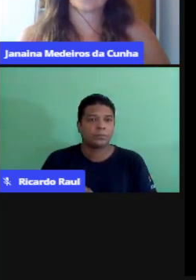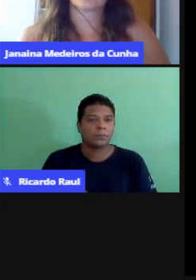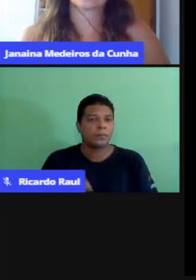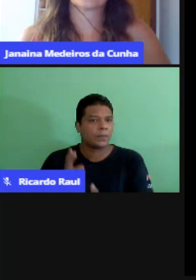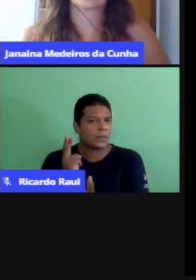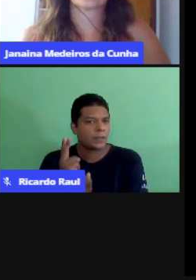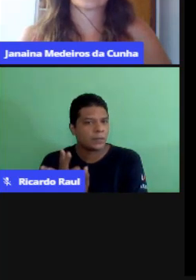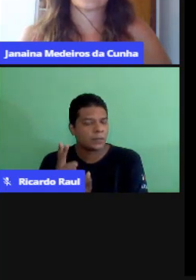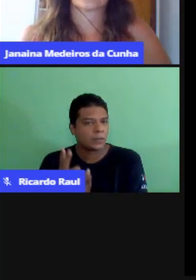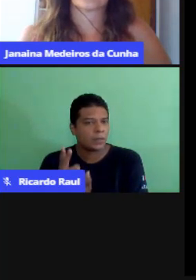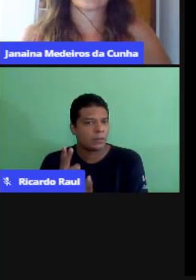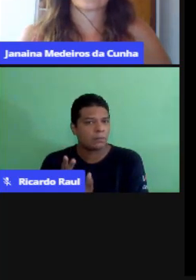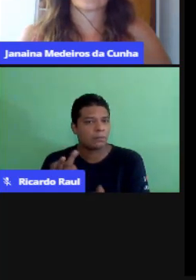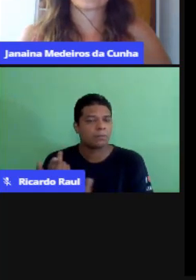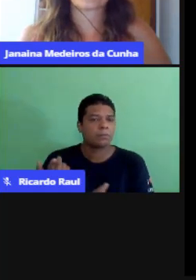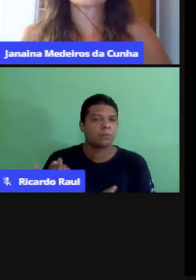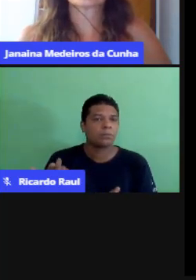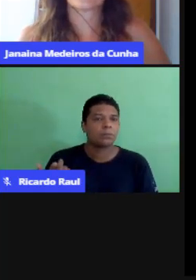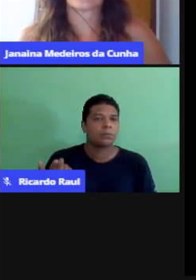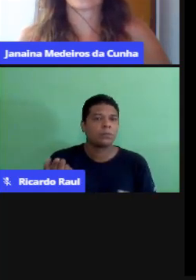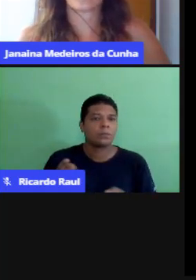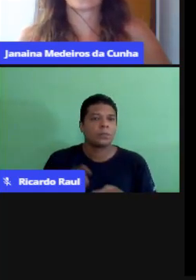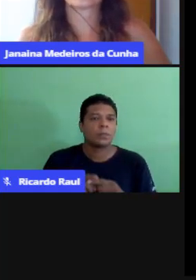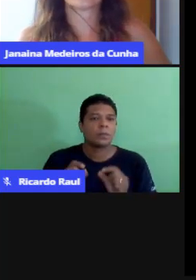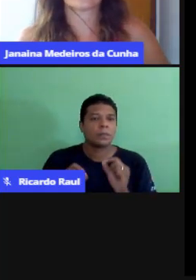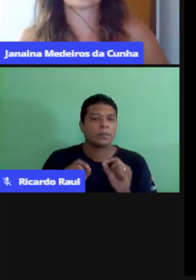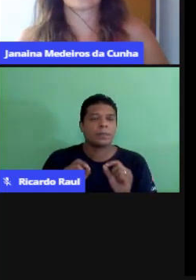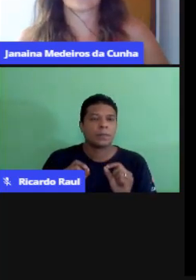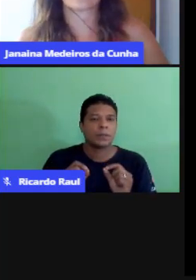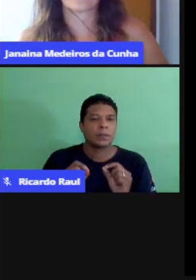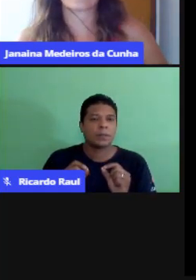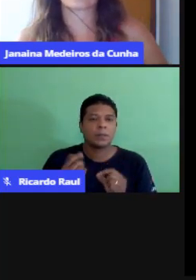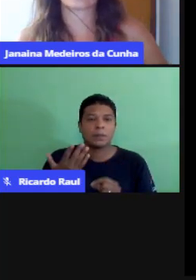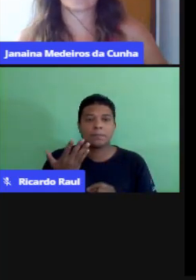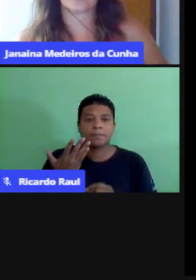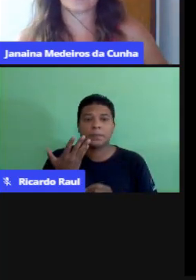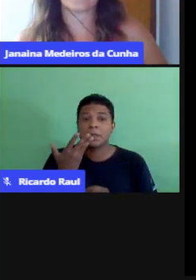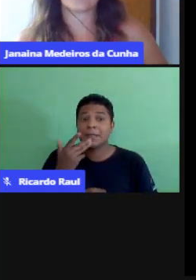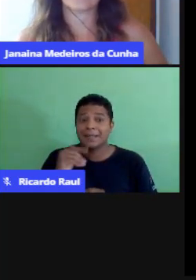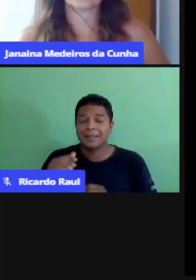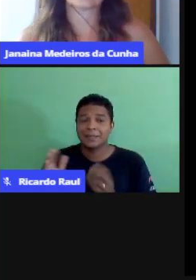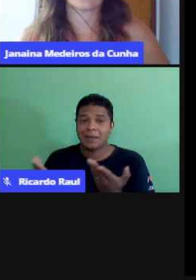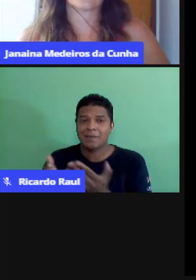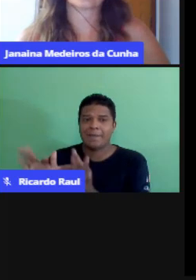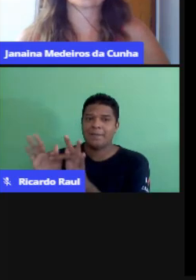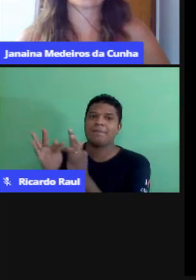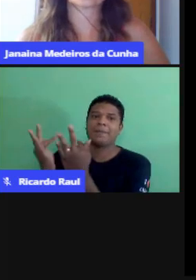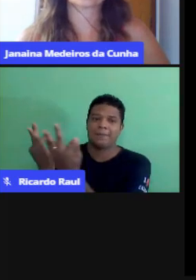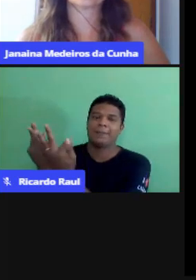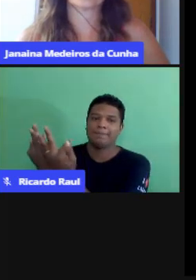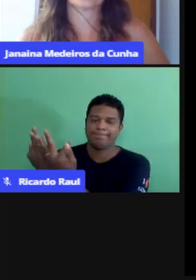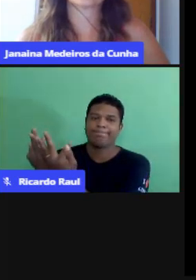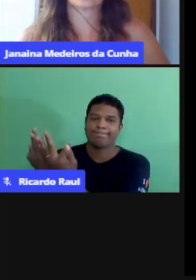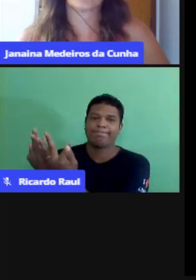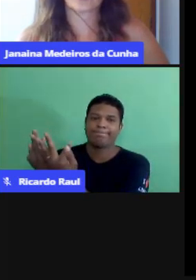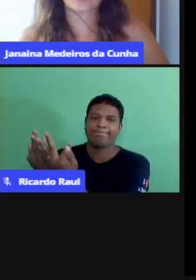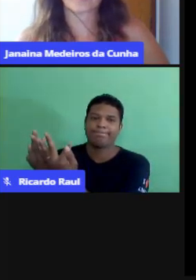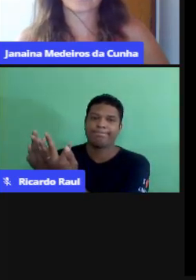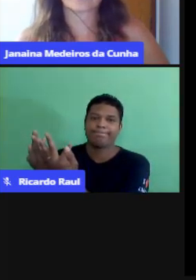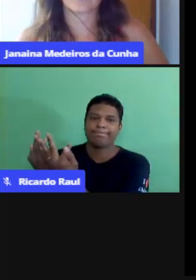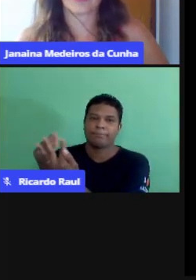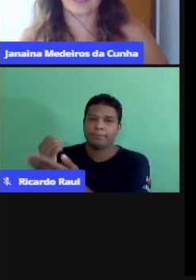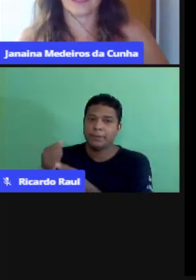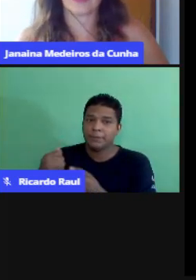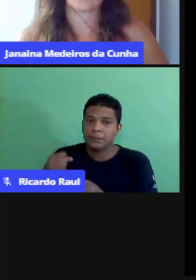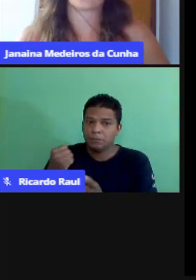constante, porque quem está com a criança agora é a família. Então, nós temos que dar um suporte